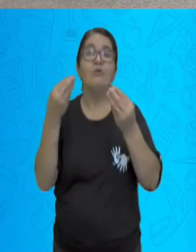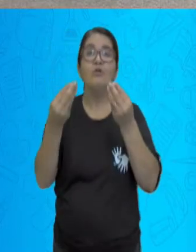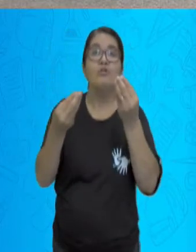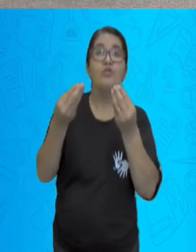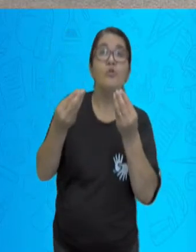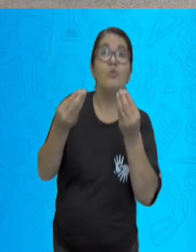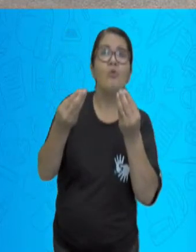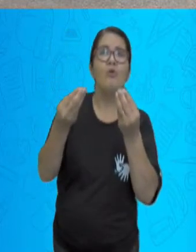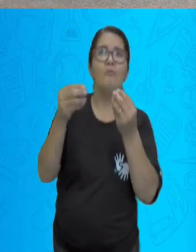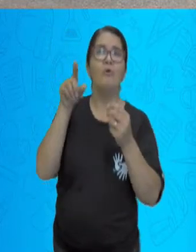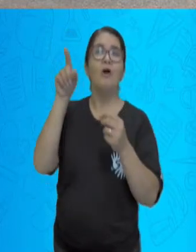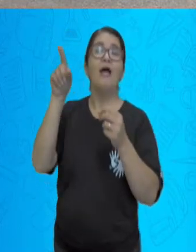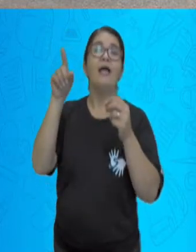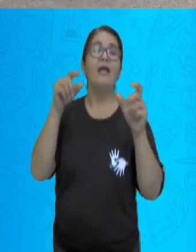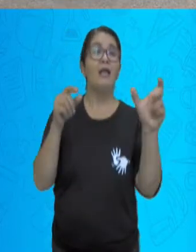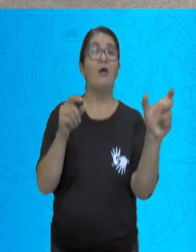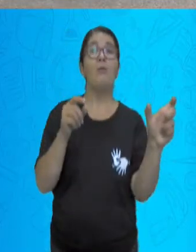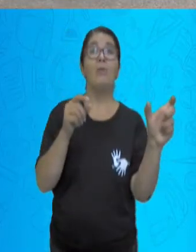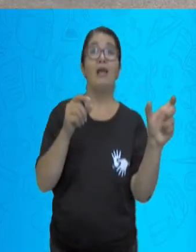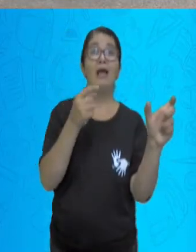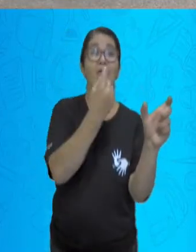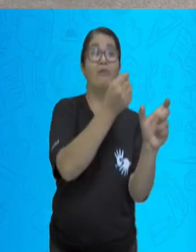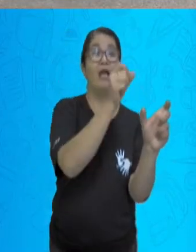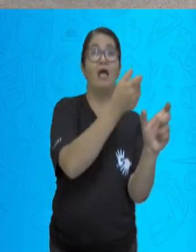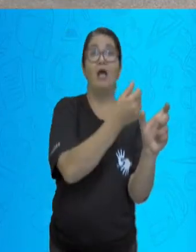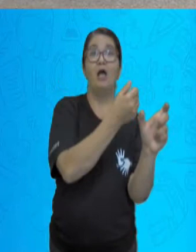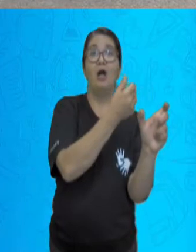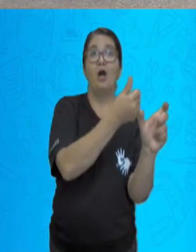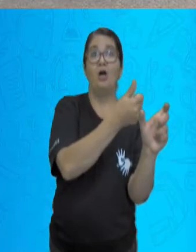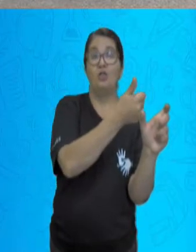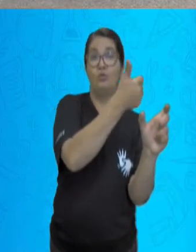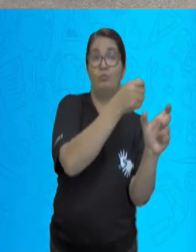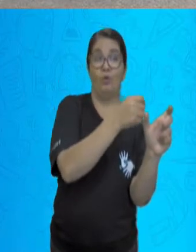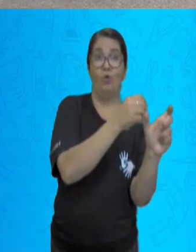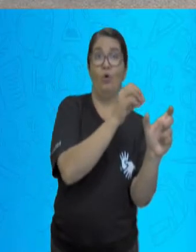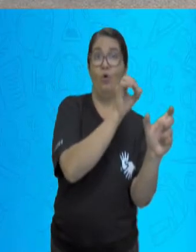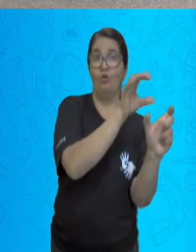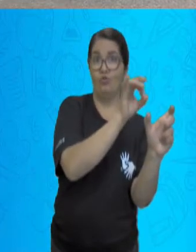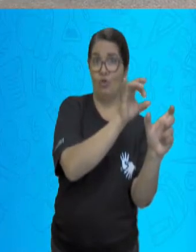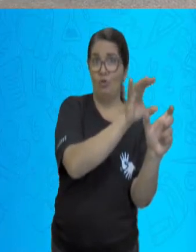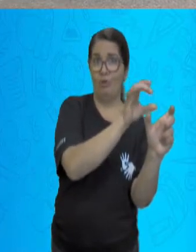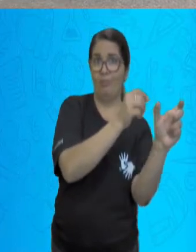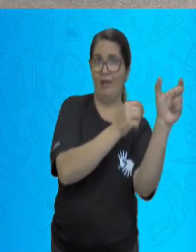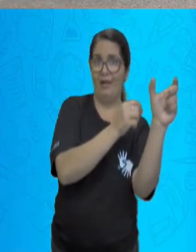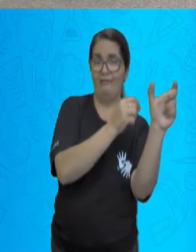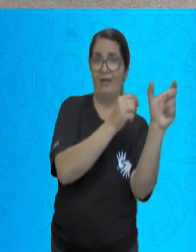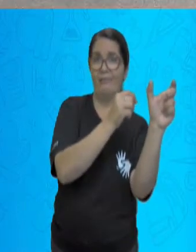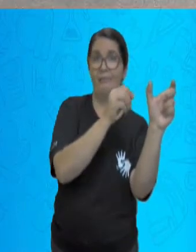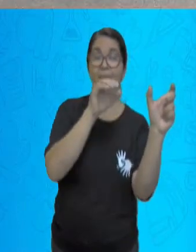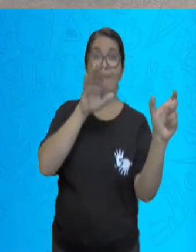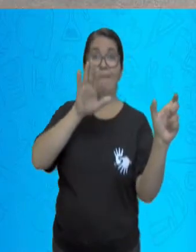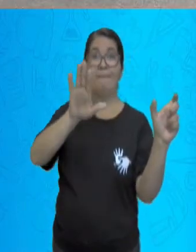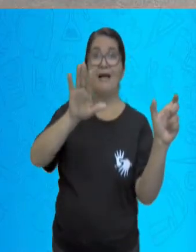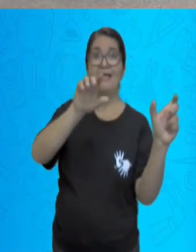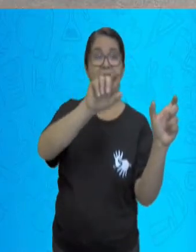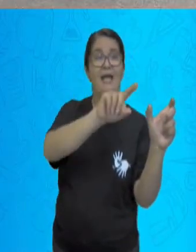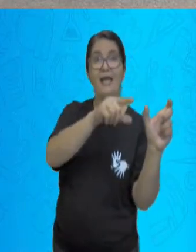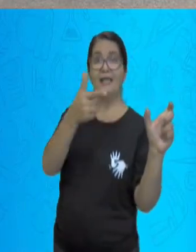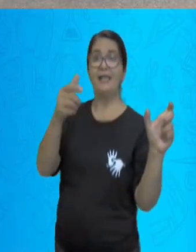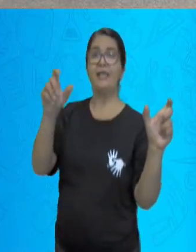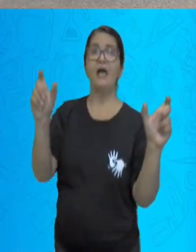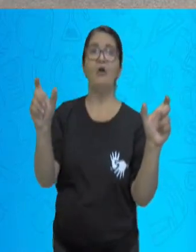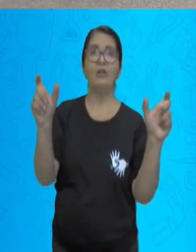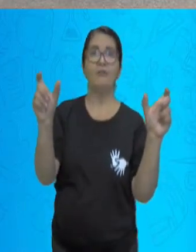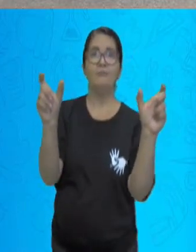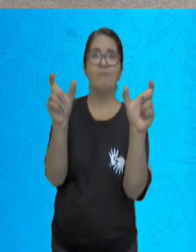exemplo da palavra, né, do substantivo beija-flor. Perceberam? Dois radicais. Eu tenho a palavra beija e